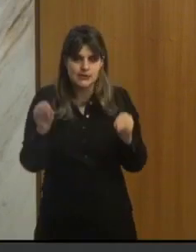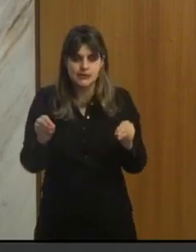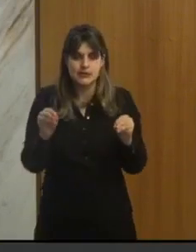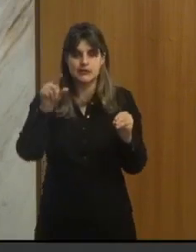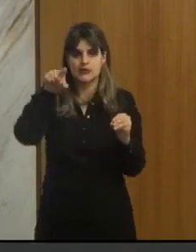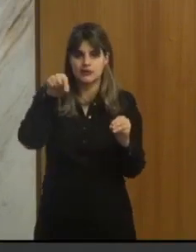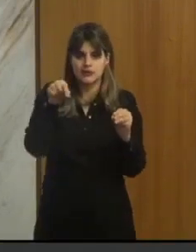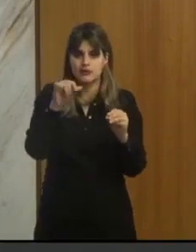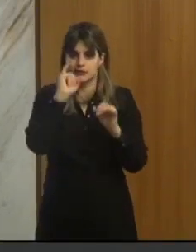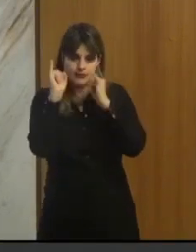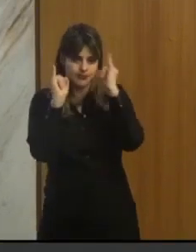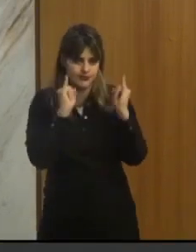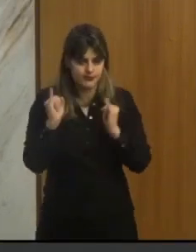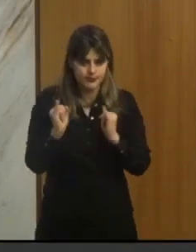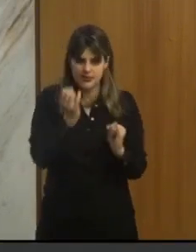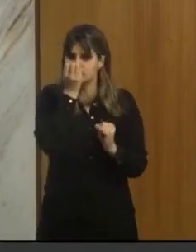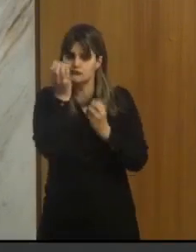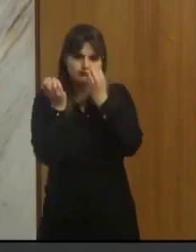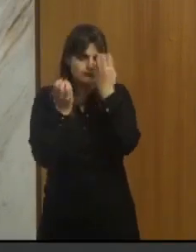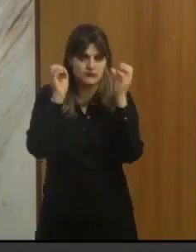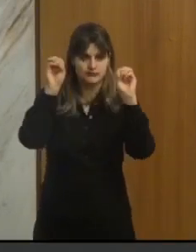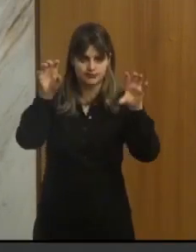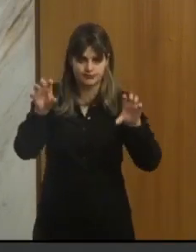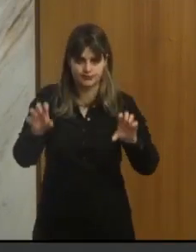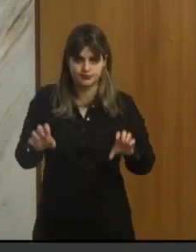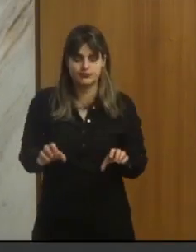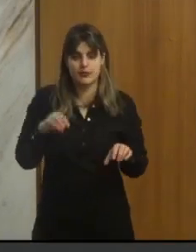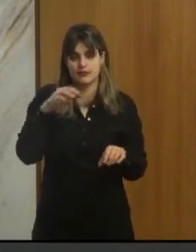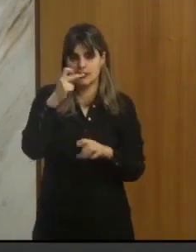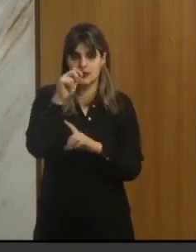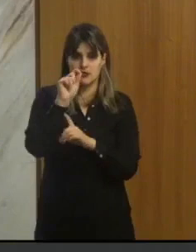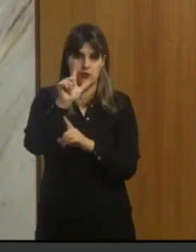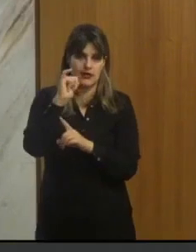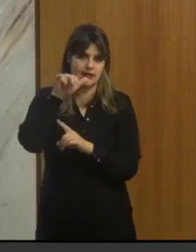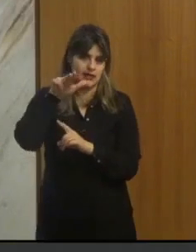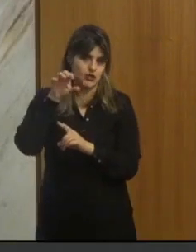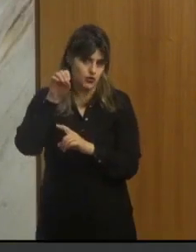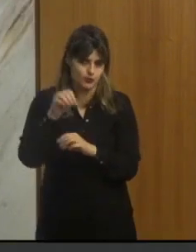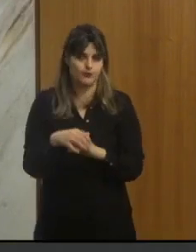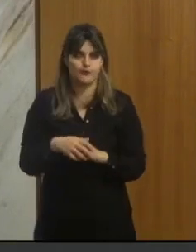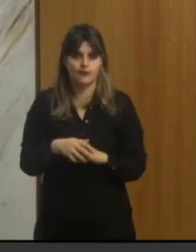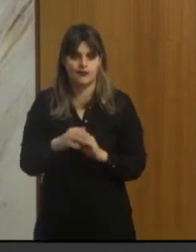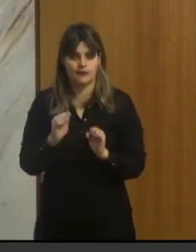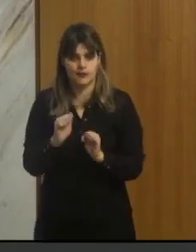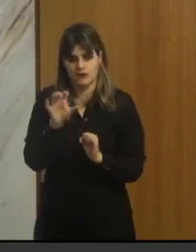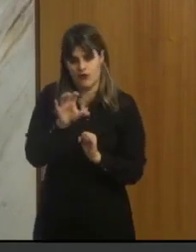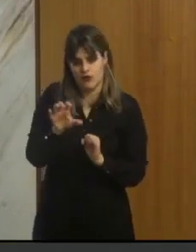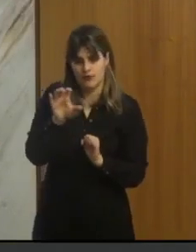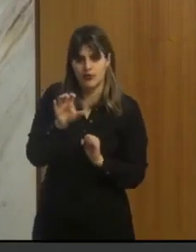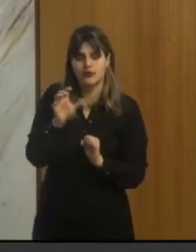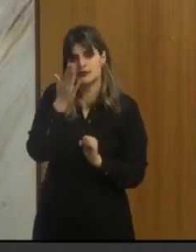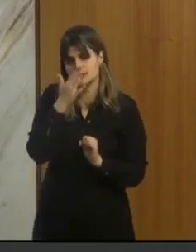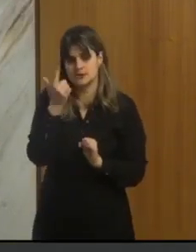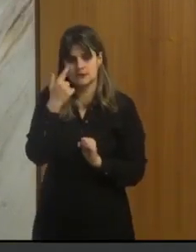arestas com os capitéis de folhagem naturalista manuelina, aquilo que hoje nós designamos manuelina. Se repararmos, as